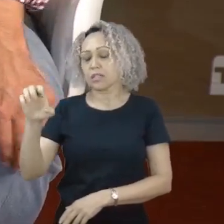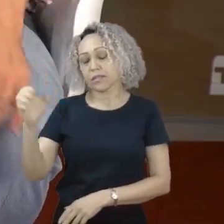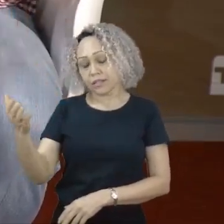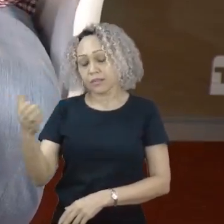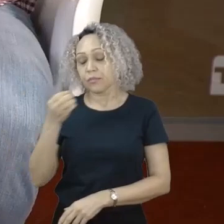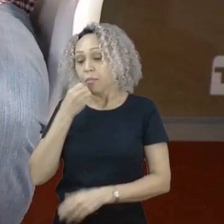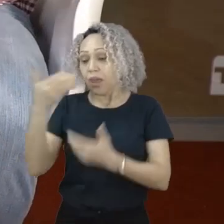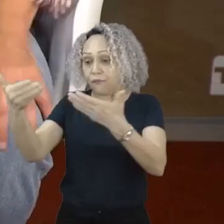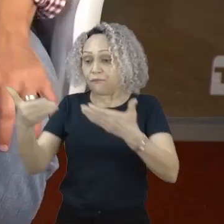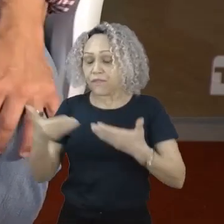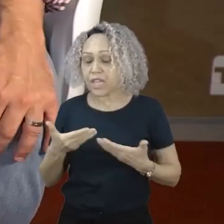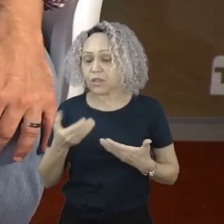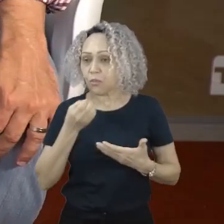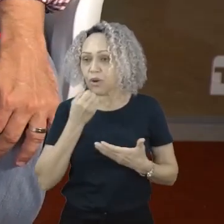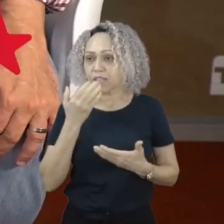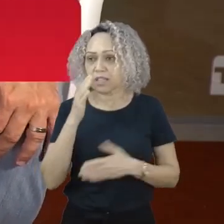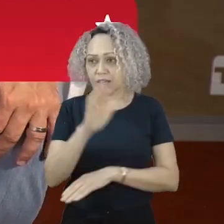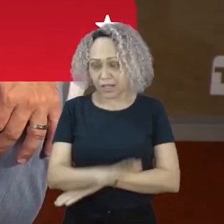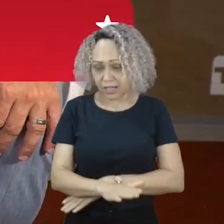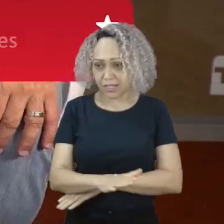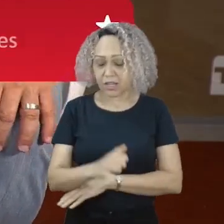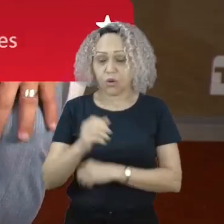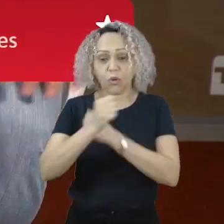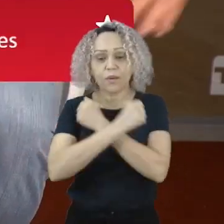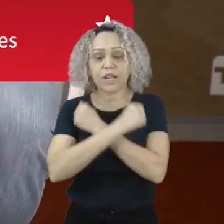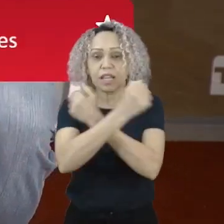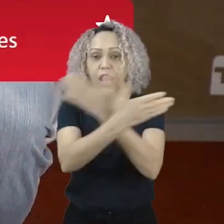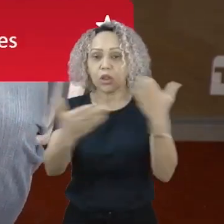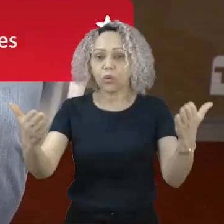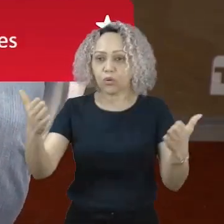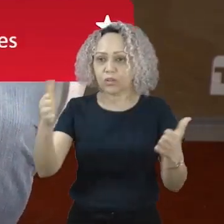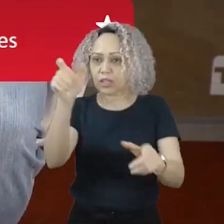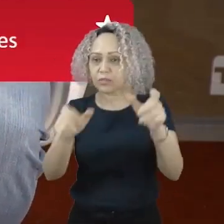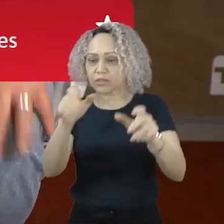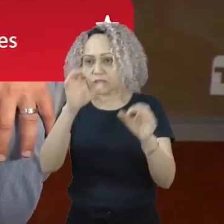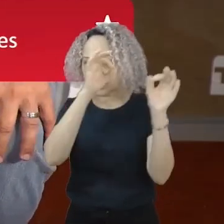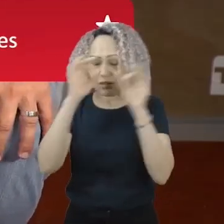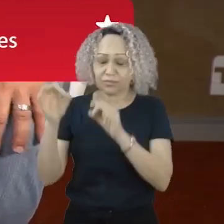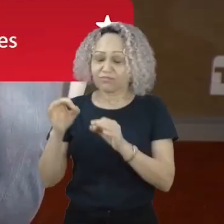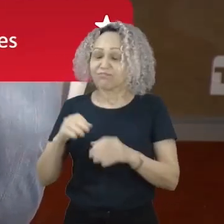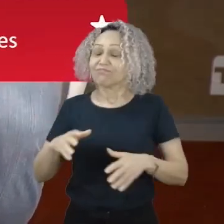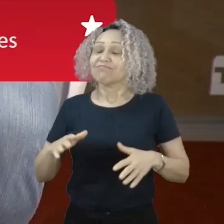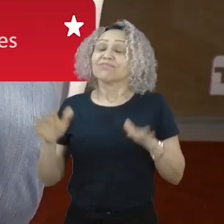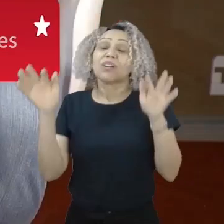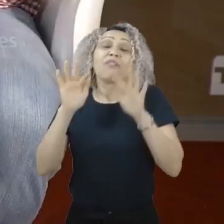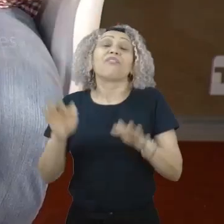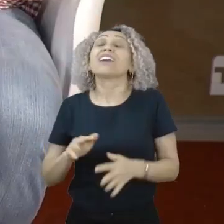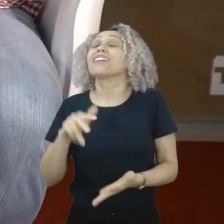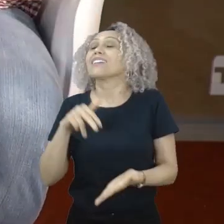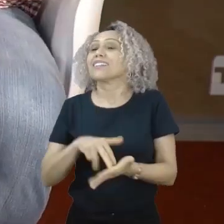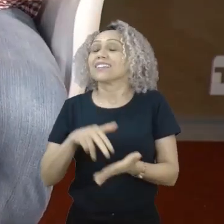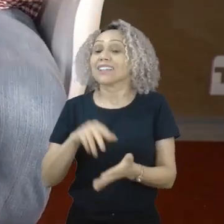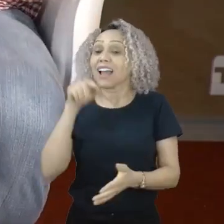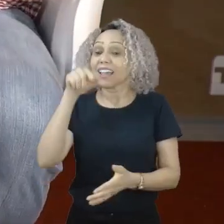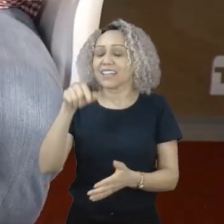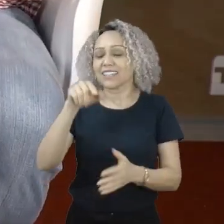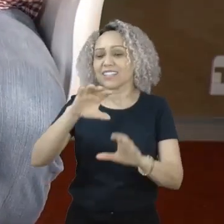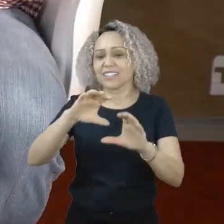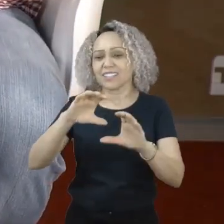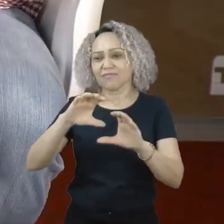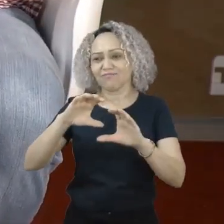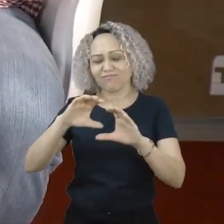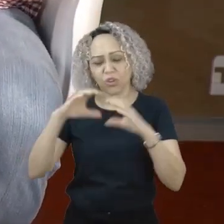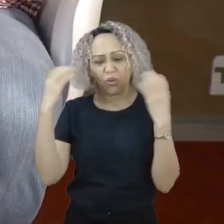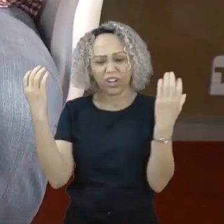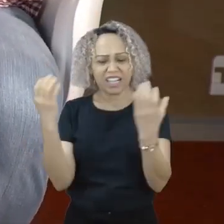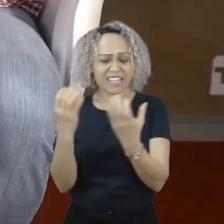grande abraço a todos que nos acompanham. Feliz demais estar aqui nesse grande encontro do PT nacional, gente de todo o Brasil, cidade